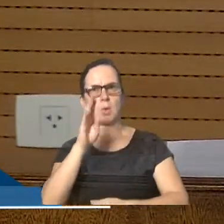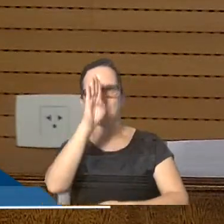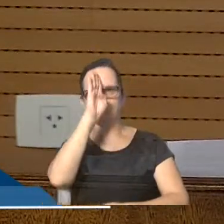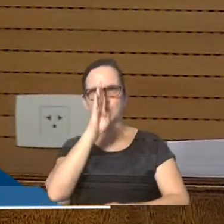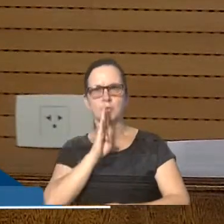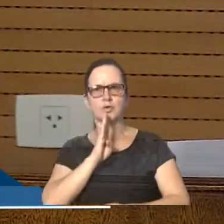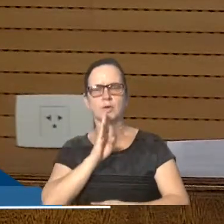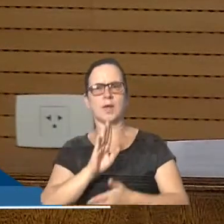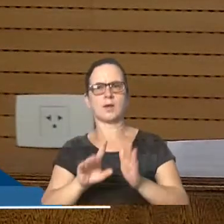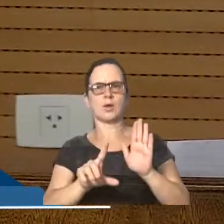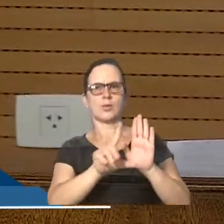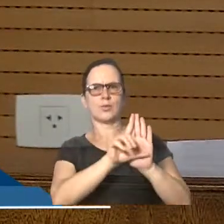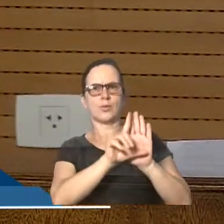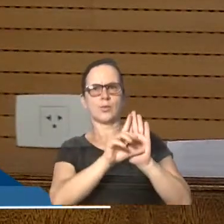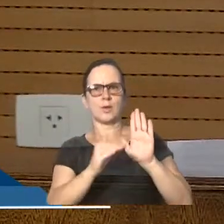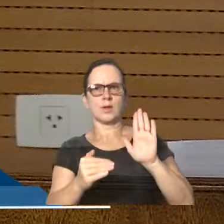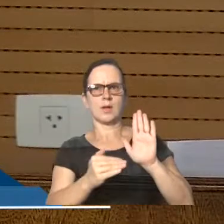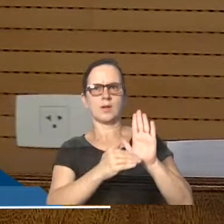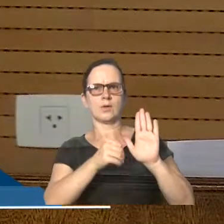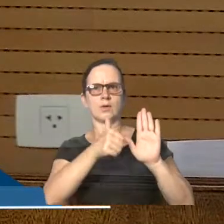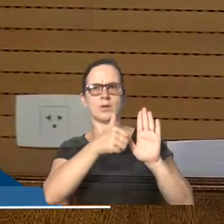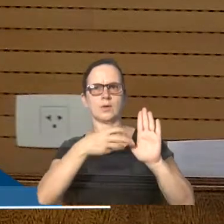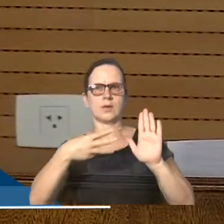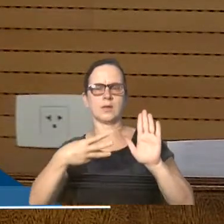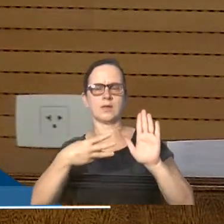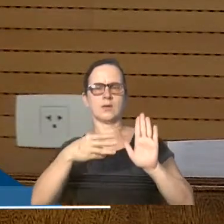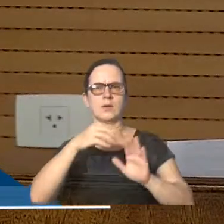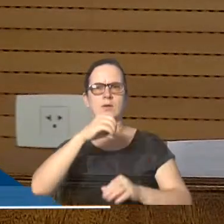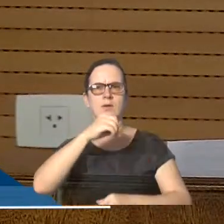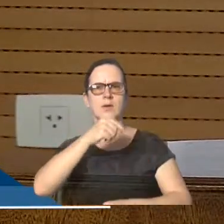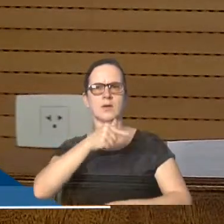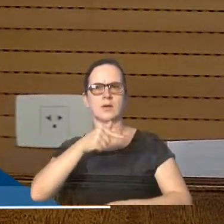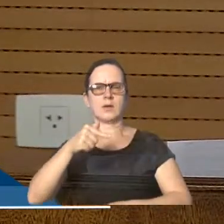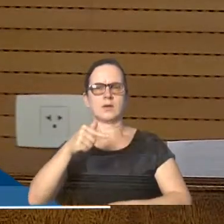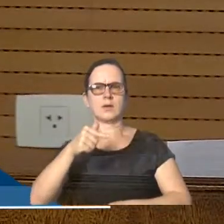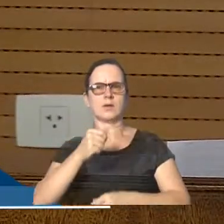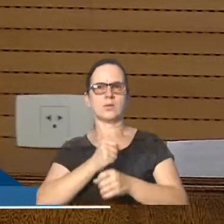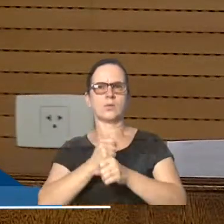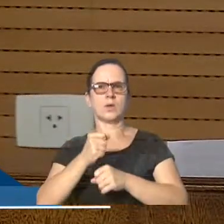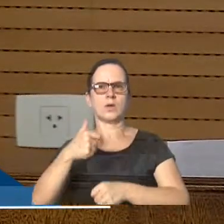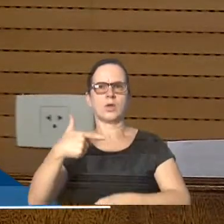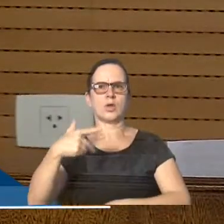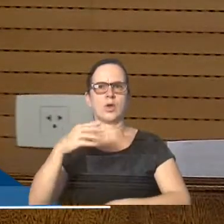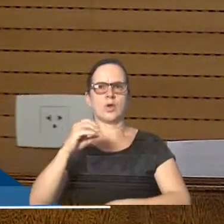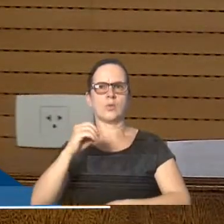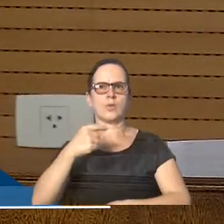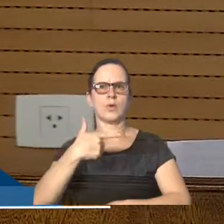como previsto na Lei Federal número 13.977, de 2020.